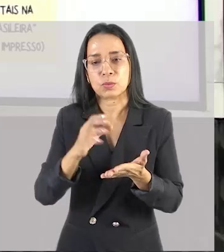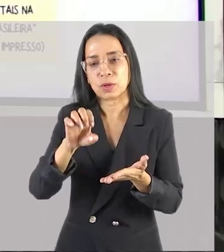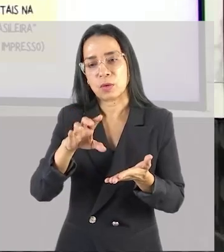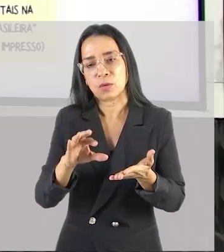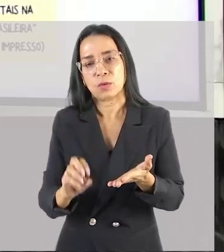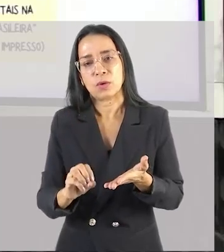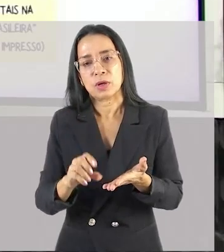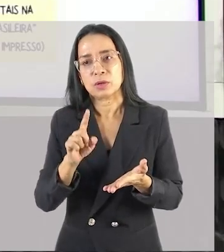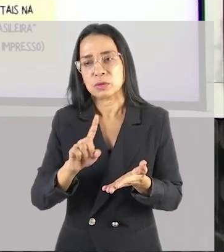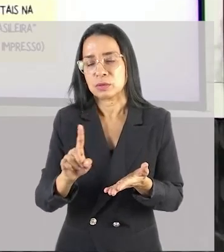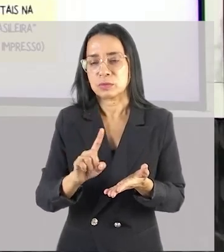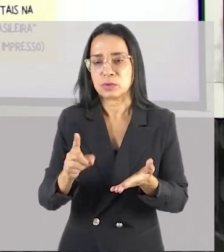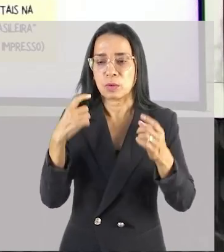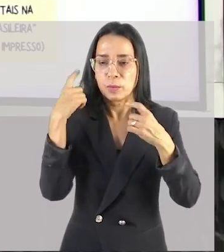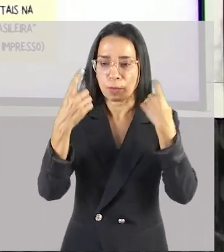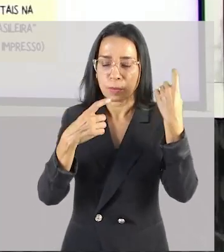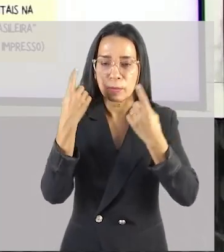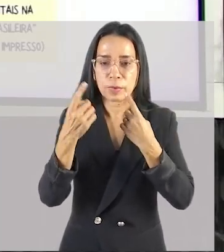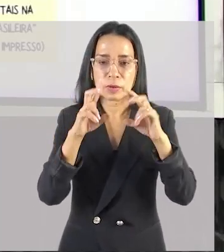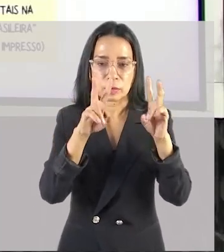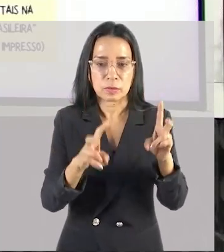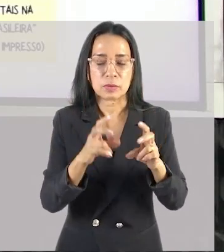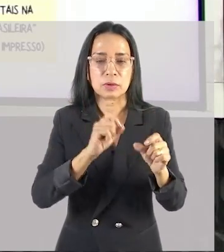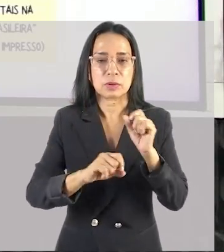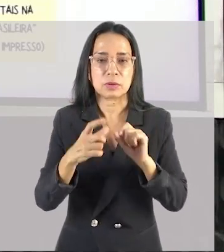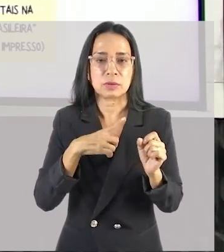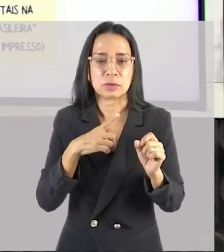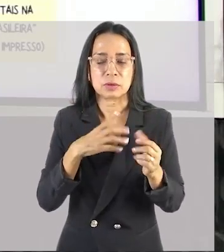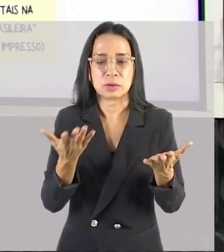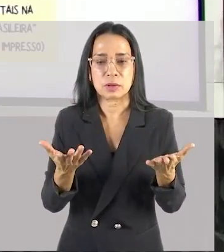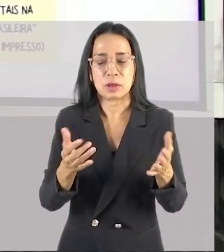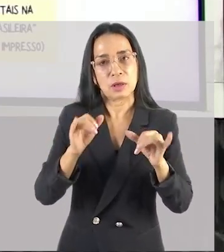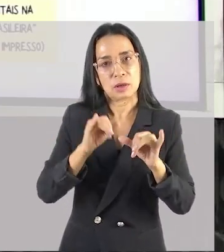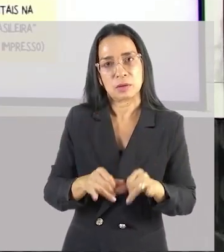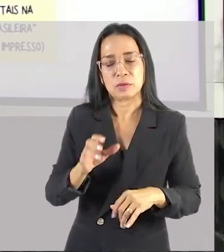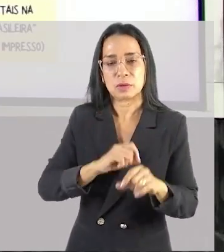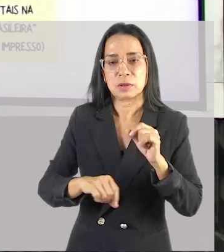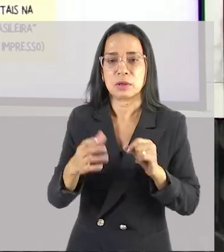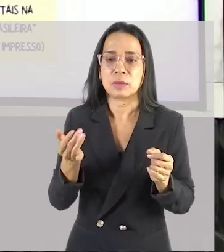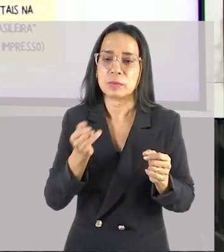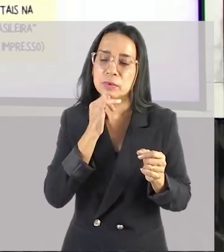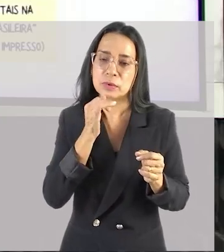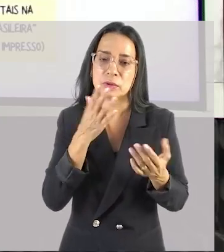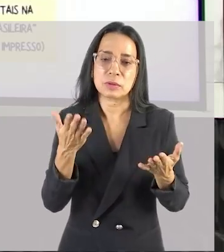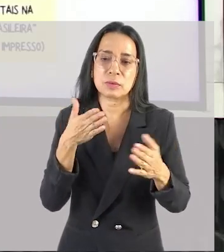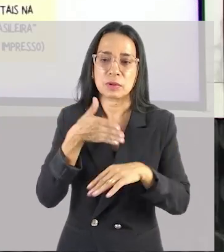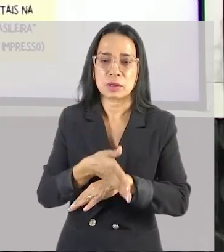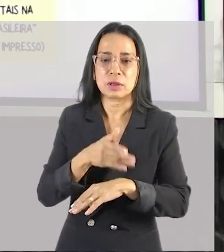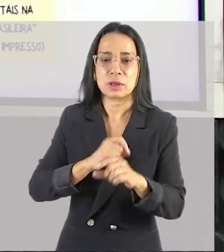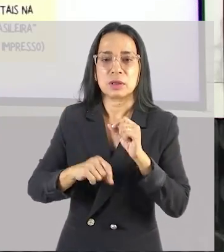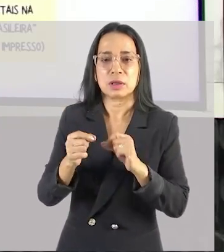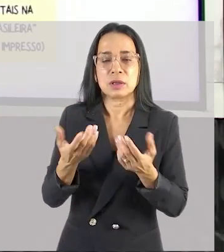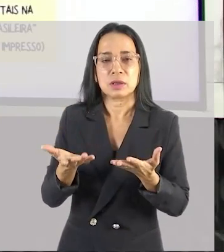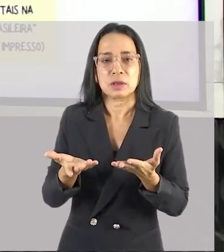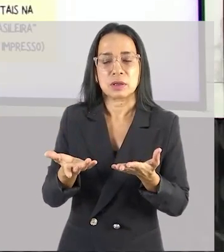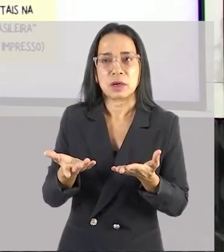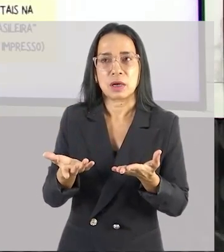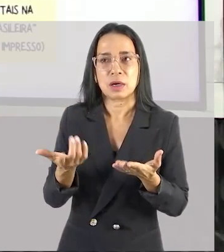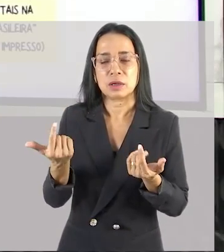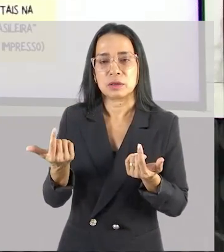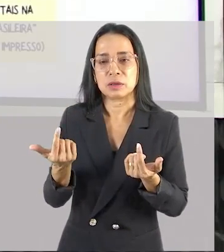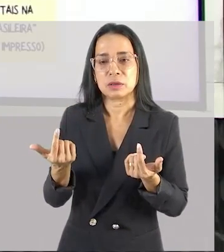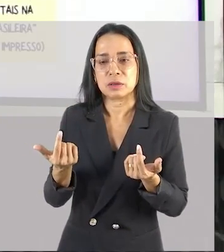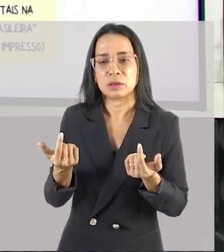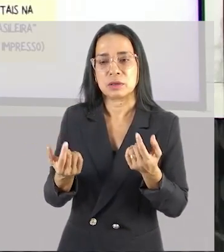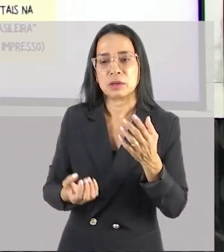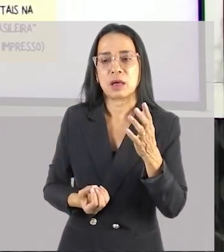eixo e não só estar muito preocupado com que o tema vai cair, tá? Se você ficar isso e você entrar em uma onda que aparece todo o